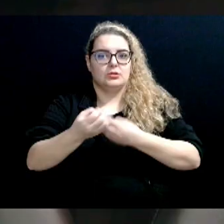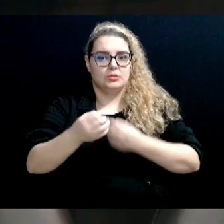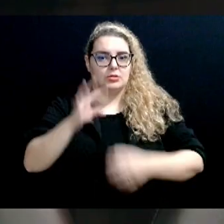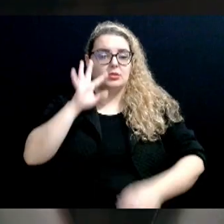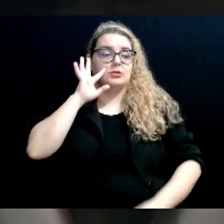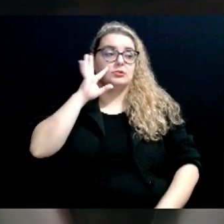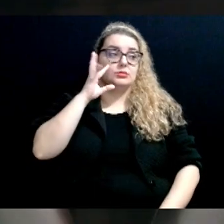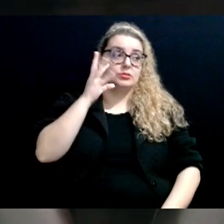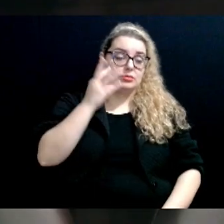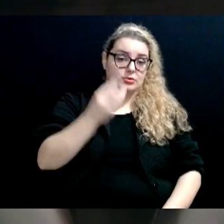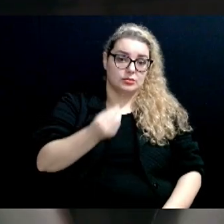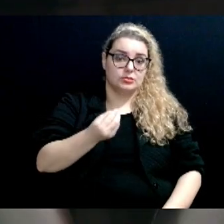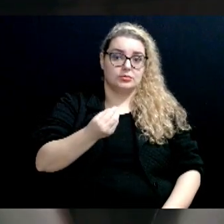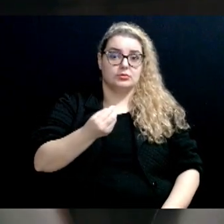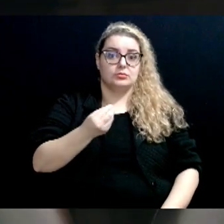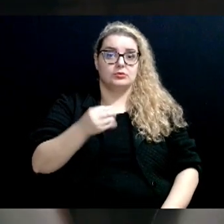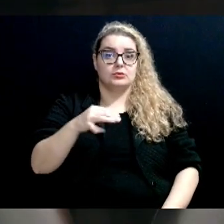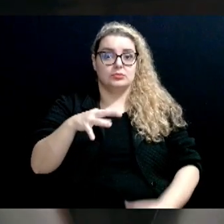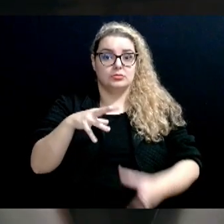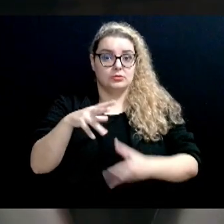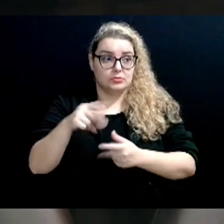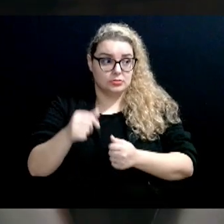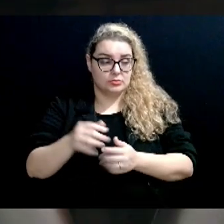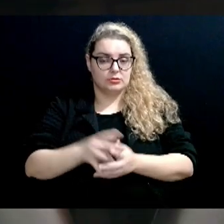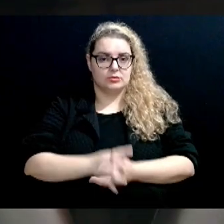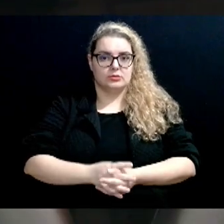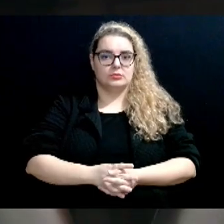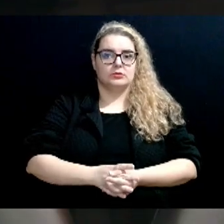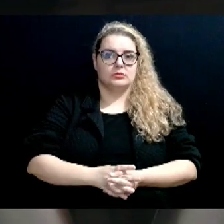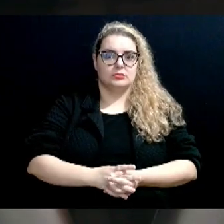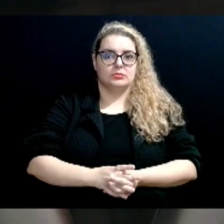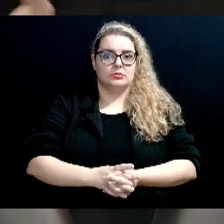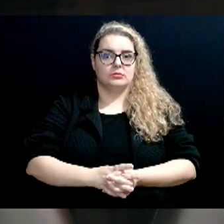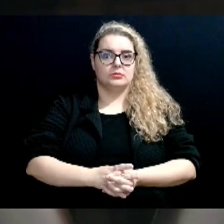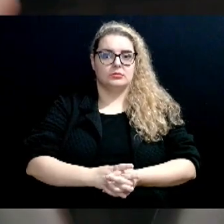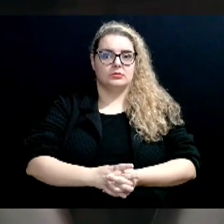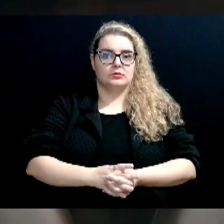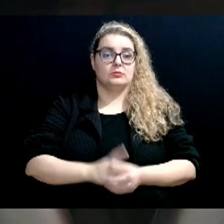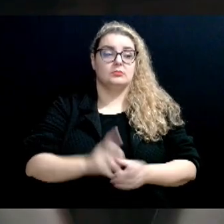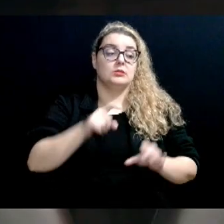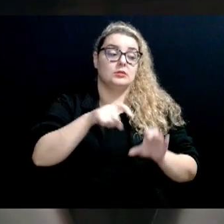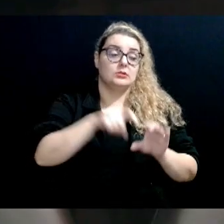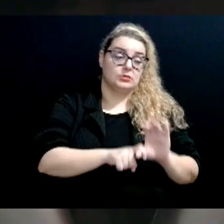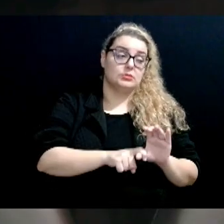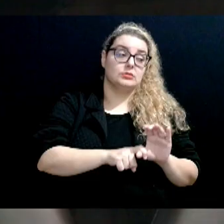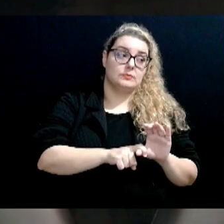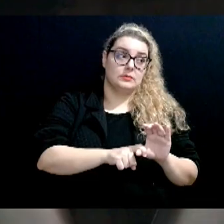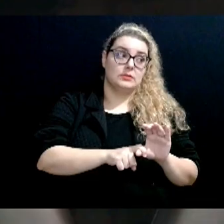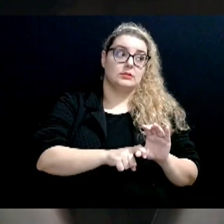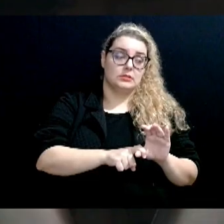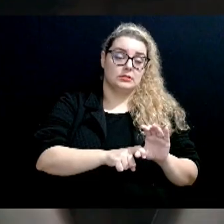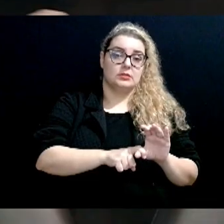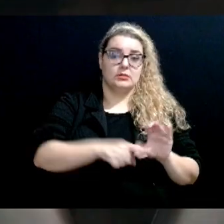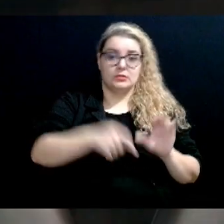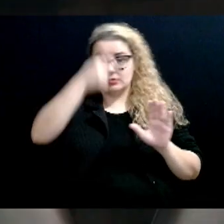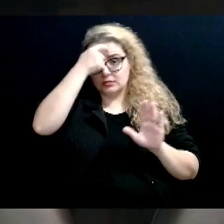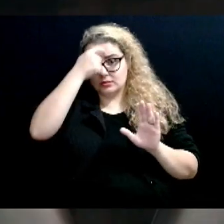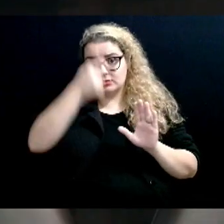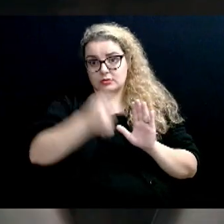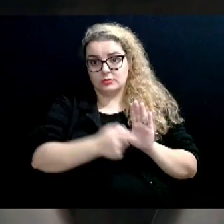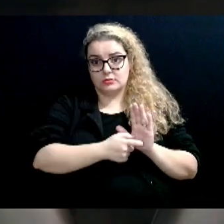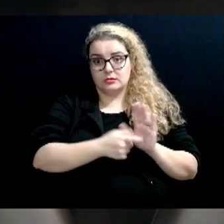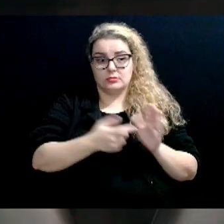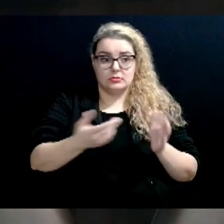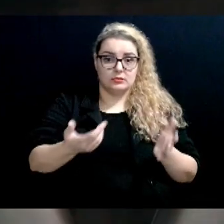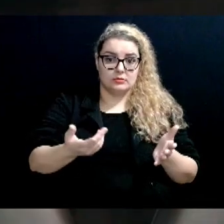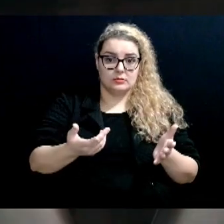do mundo, fica muito dependente da inteligência artificial, de uma busca